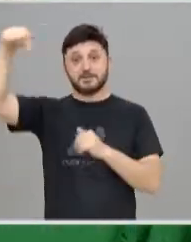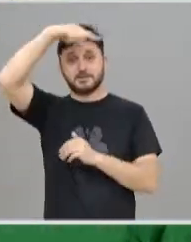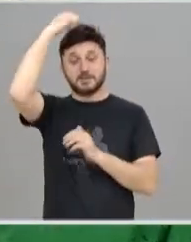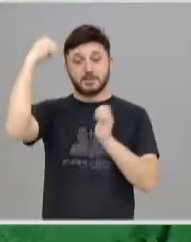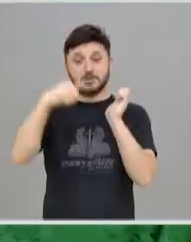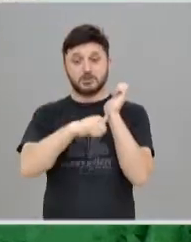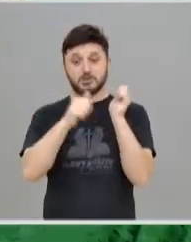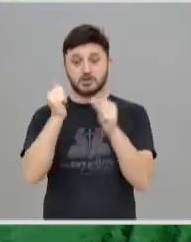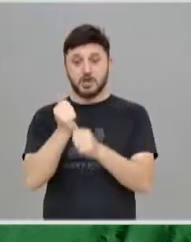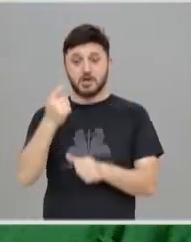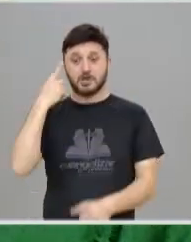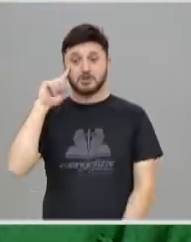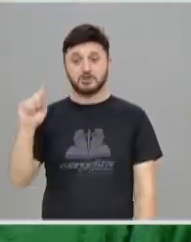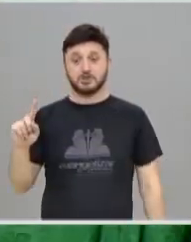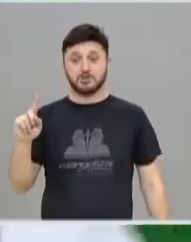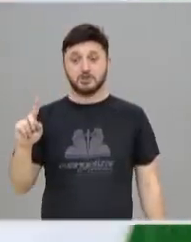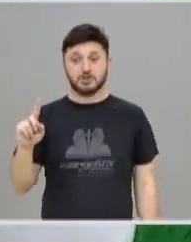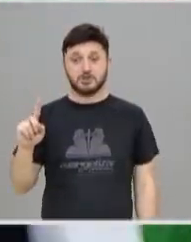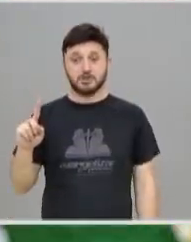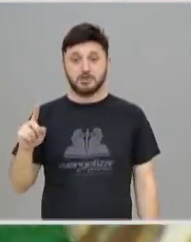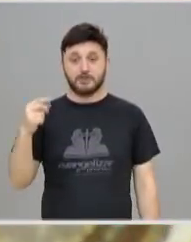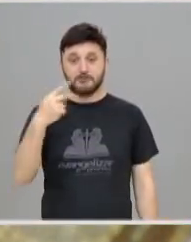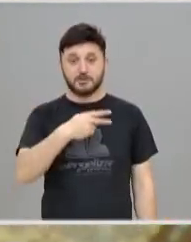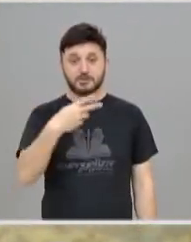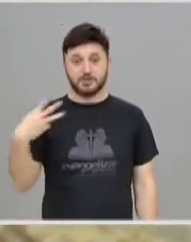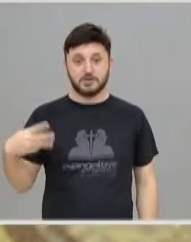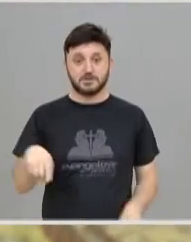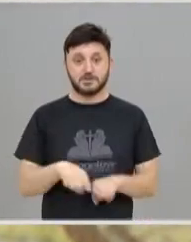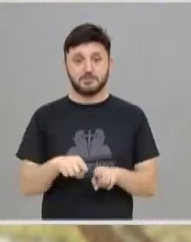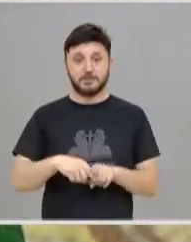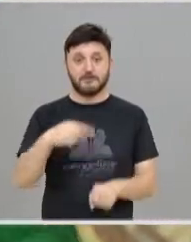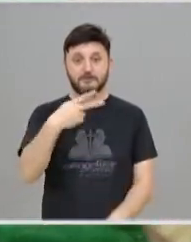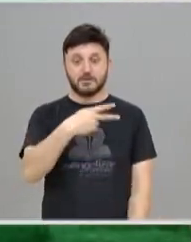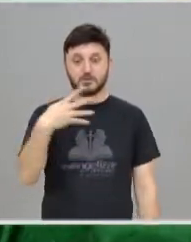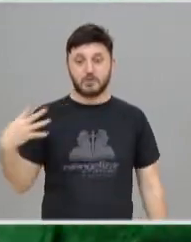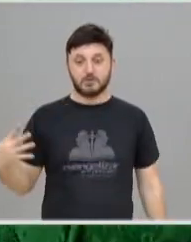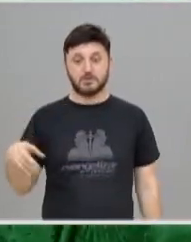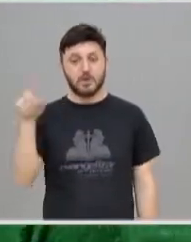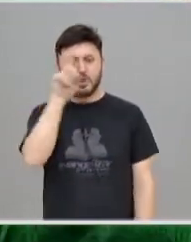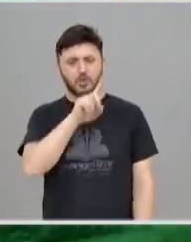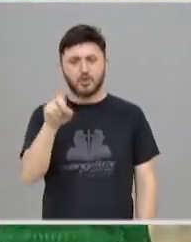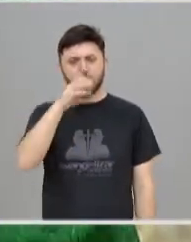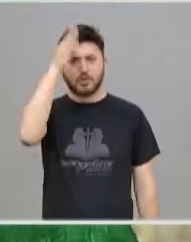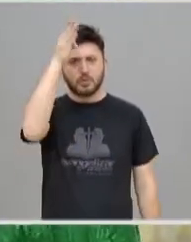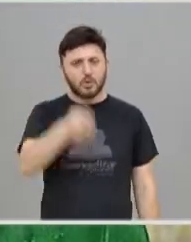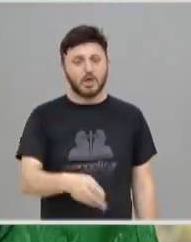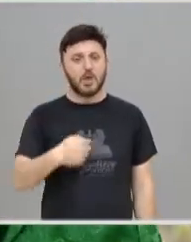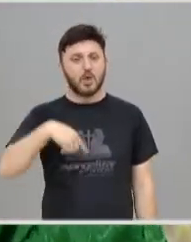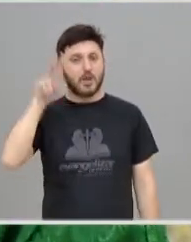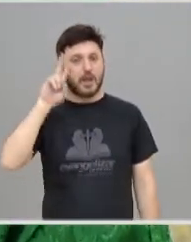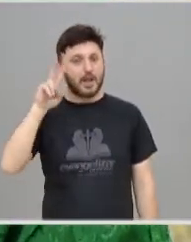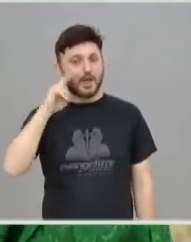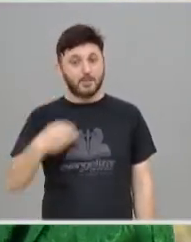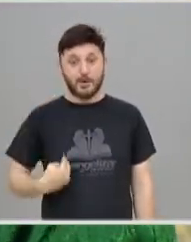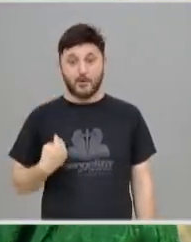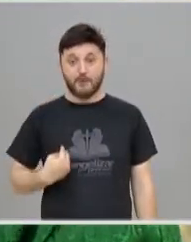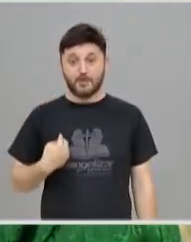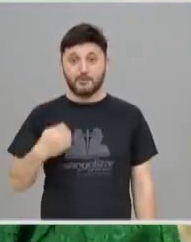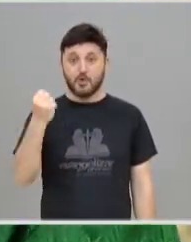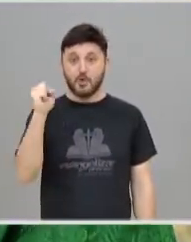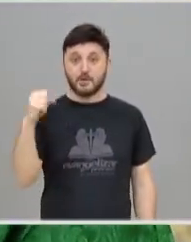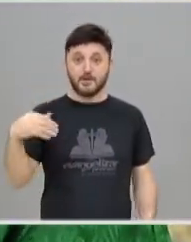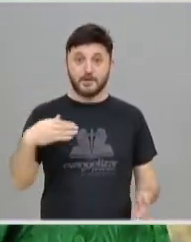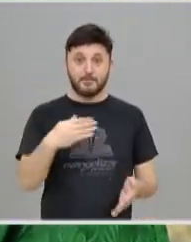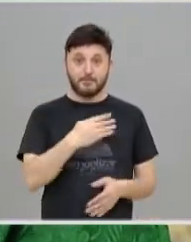e dia 24, a festa das Santas Chagas. Todo domingo, lembro, por favor, na quarta-feira, ao vivo, das